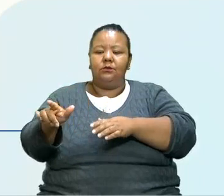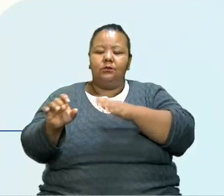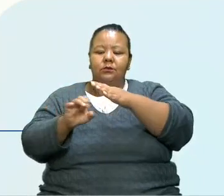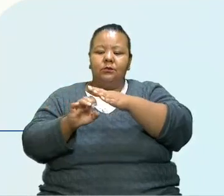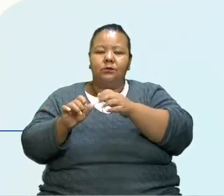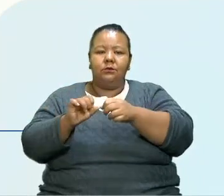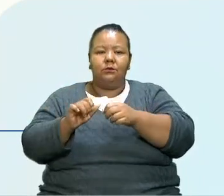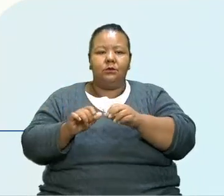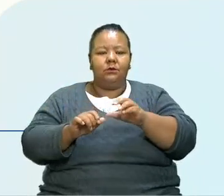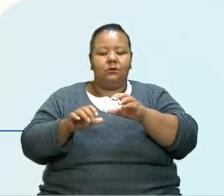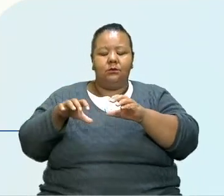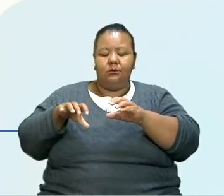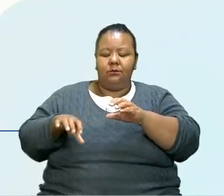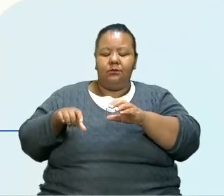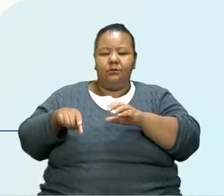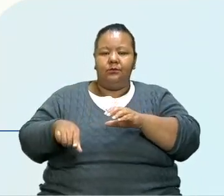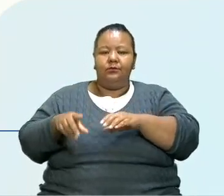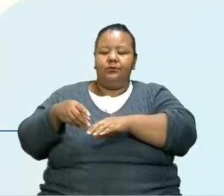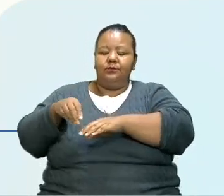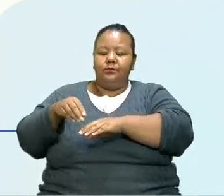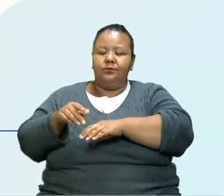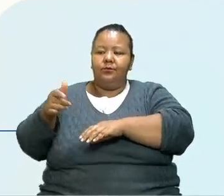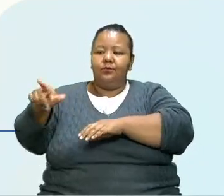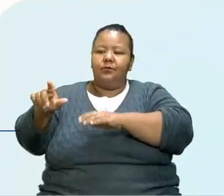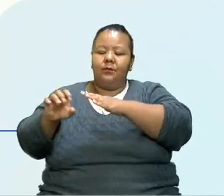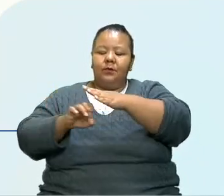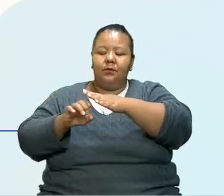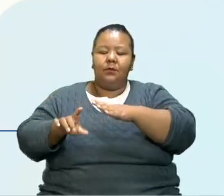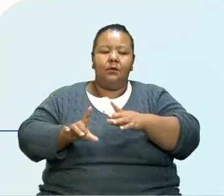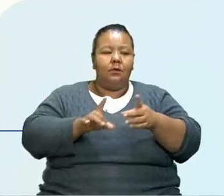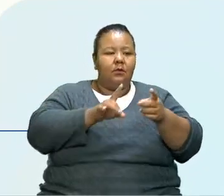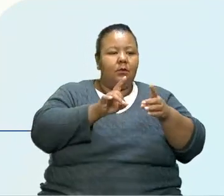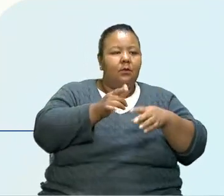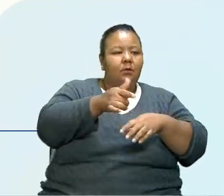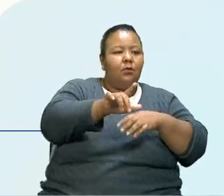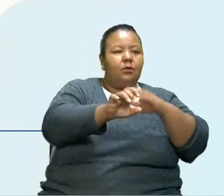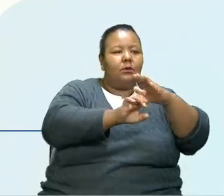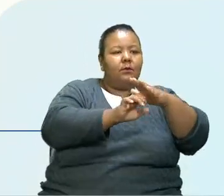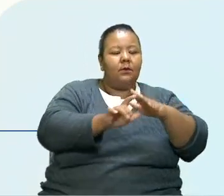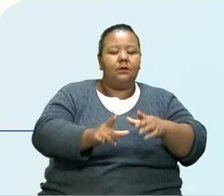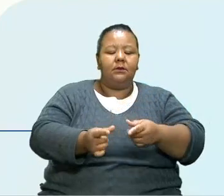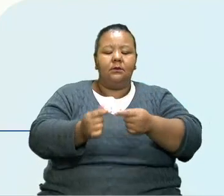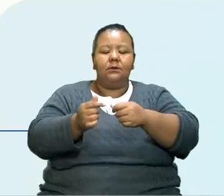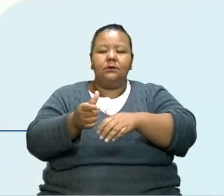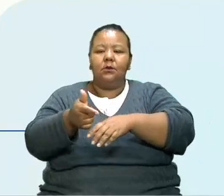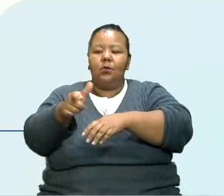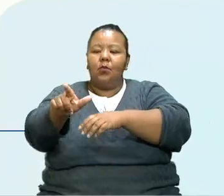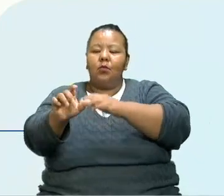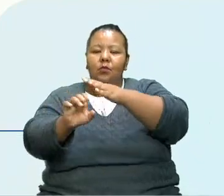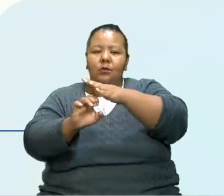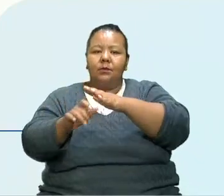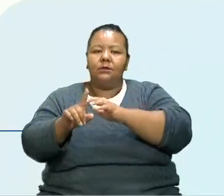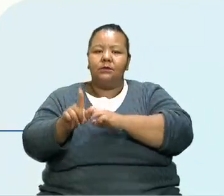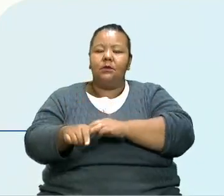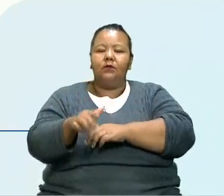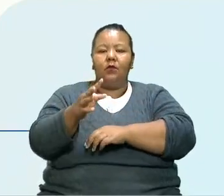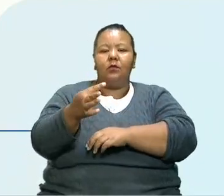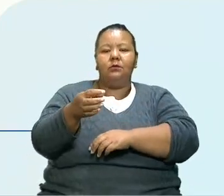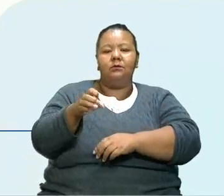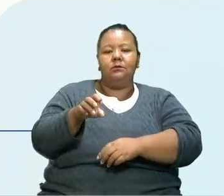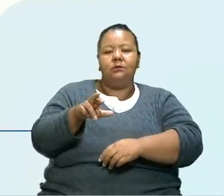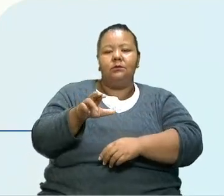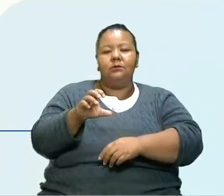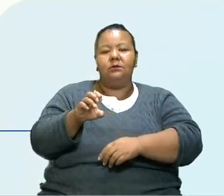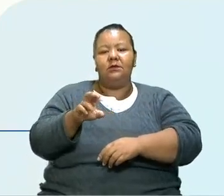que vai fazer, a parte de distribuição outra, comercialização outra, financeiro outra. Então eu vou